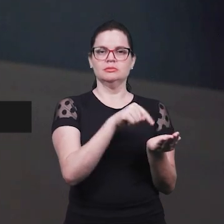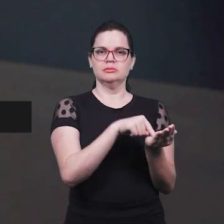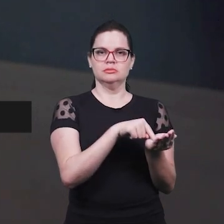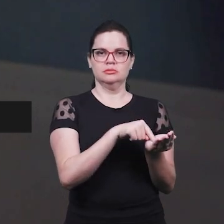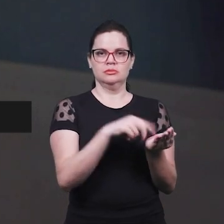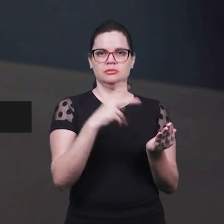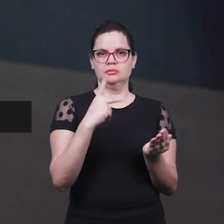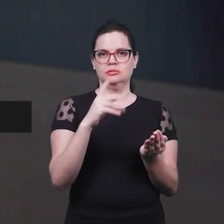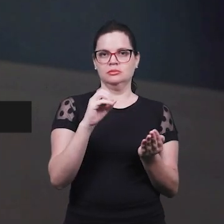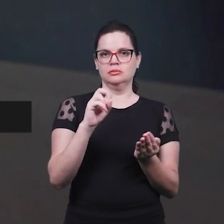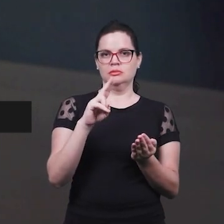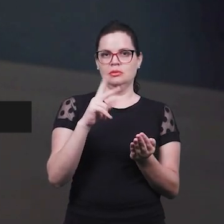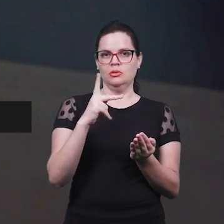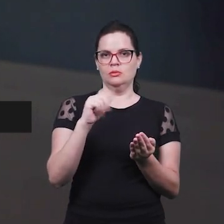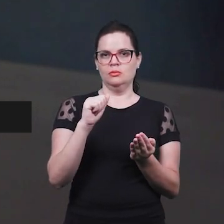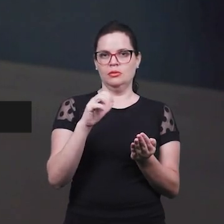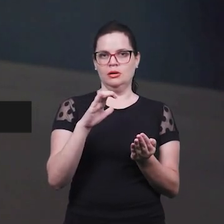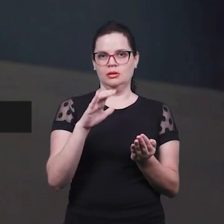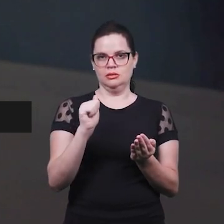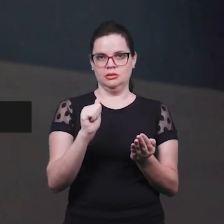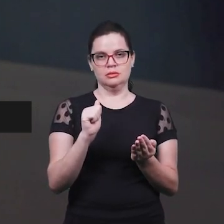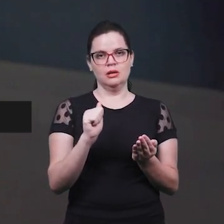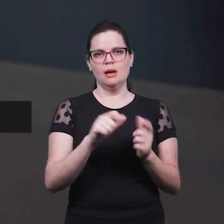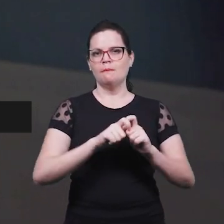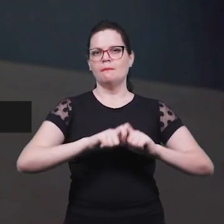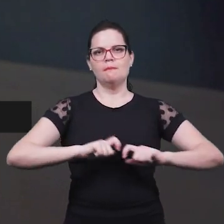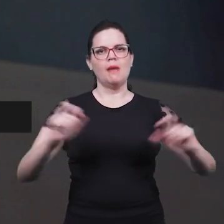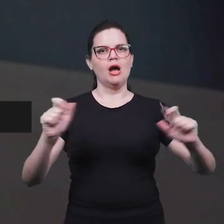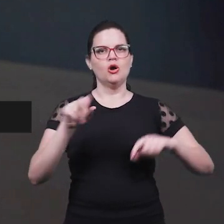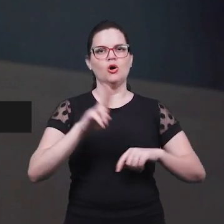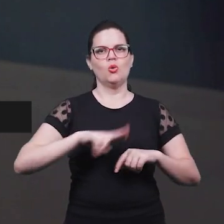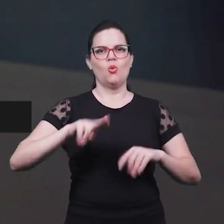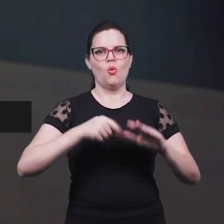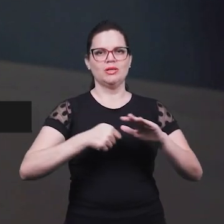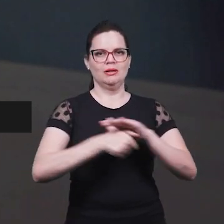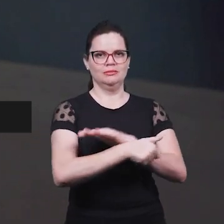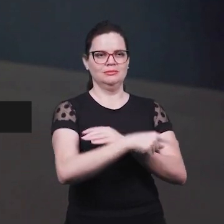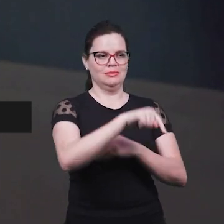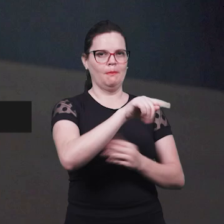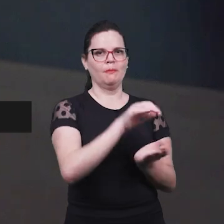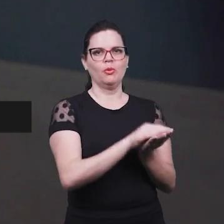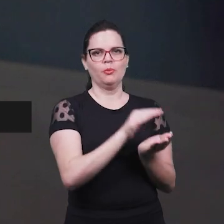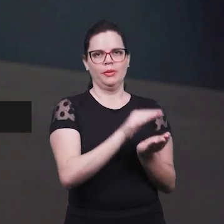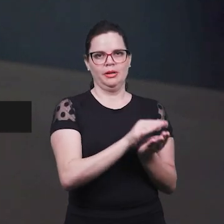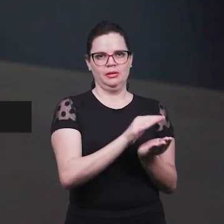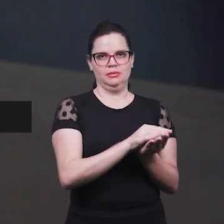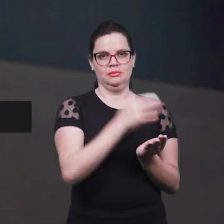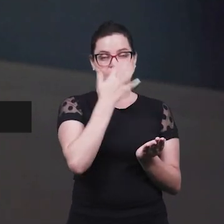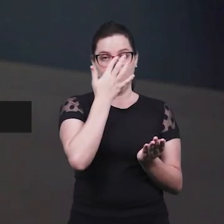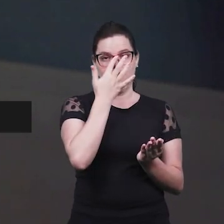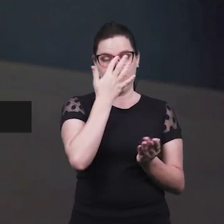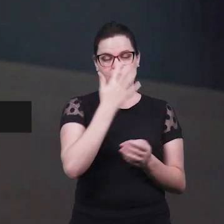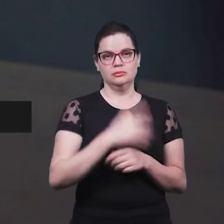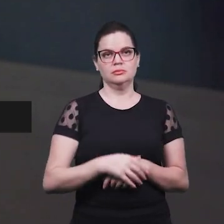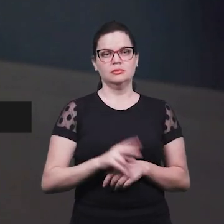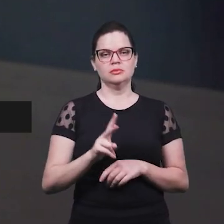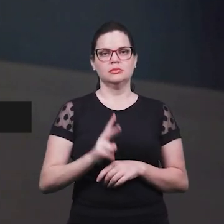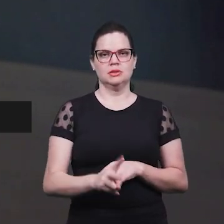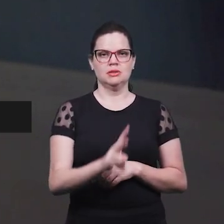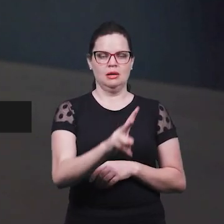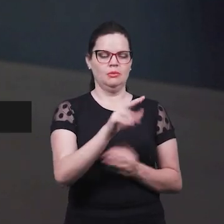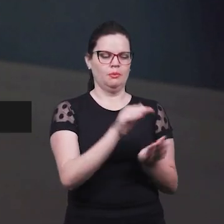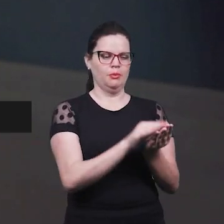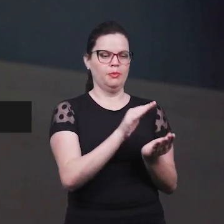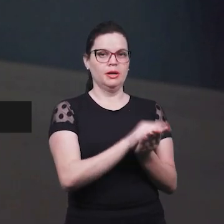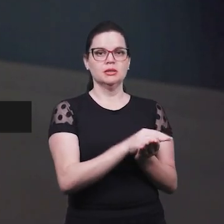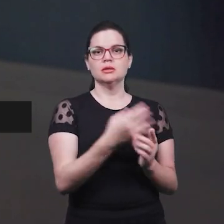um investimento que muita gente faz, né? Muita gente recorre, né? Vai até ela,